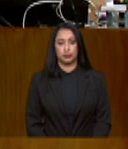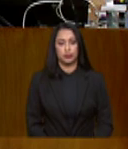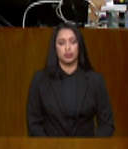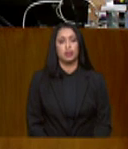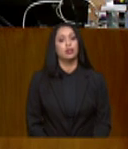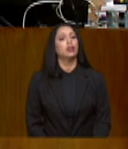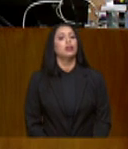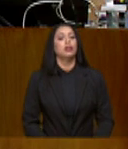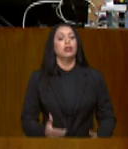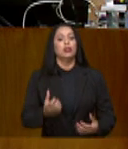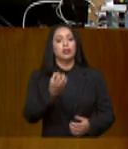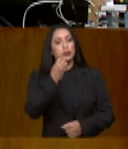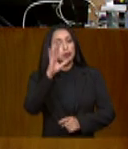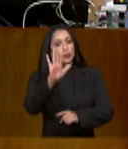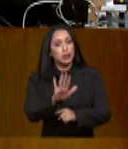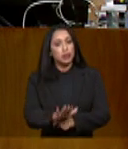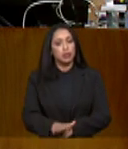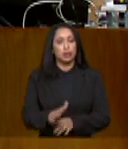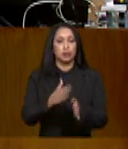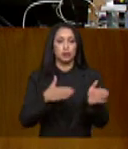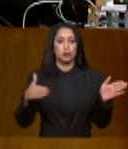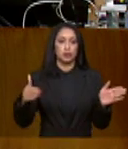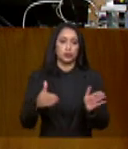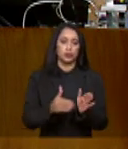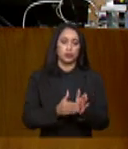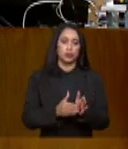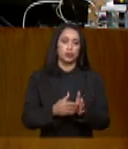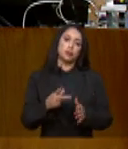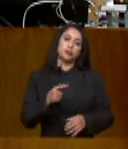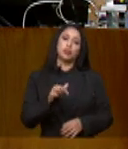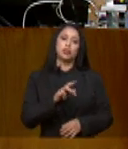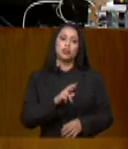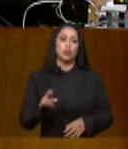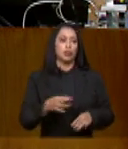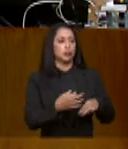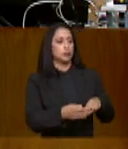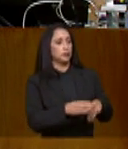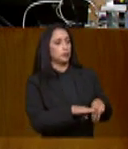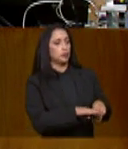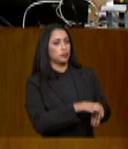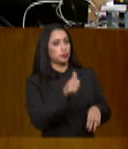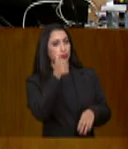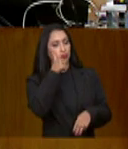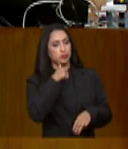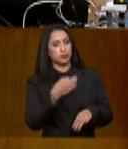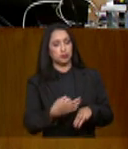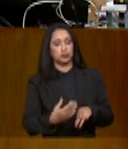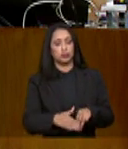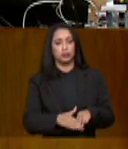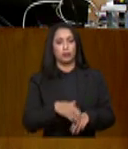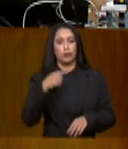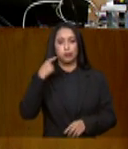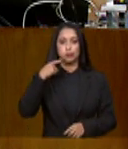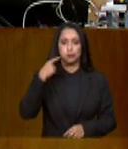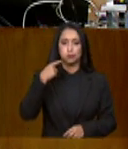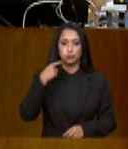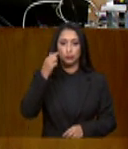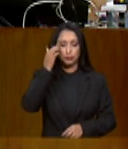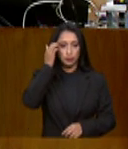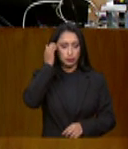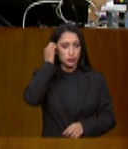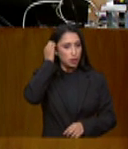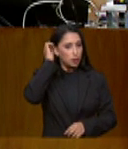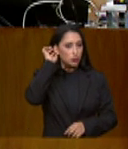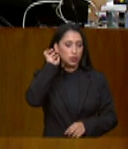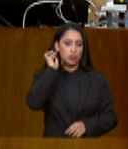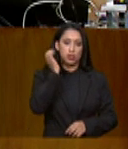Renovando meus votos de boa tarde a todos, Procurador-Geral da República, ministros, ministras, seus advogados e advogadas,